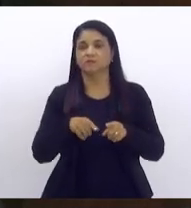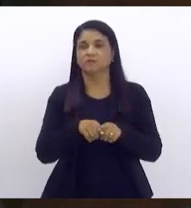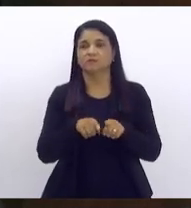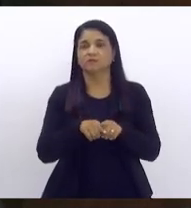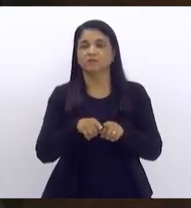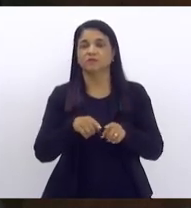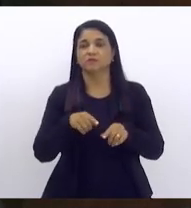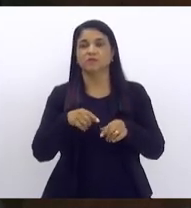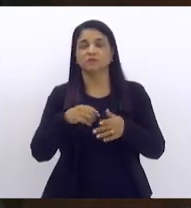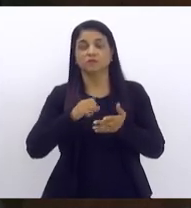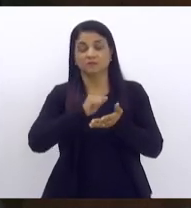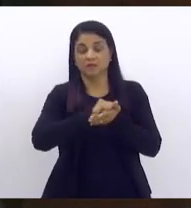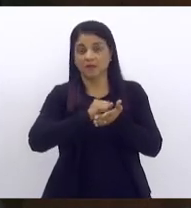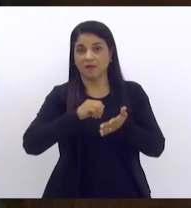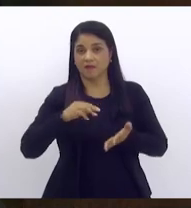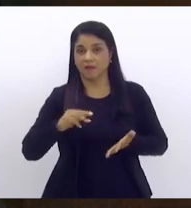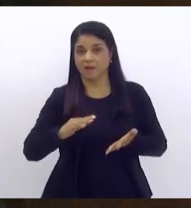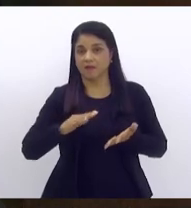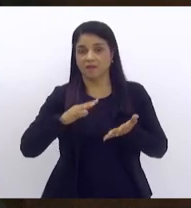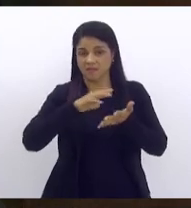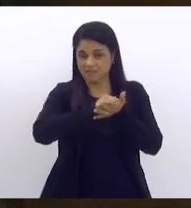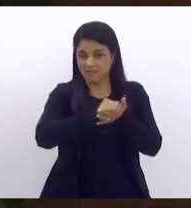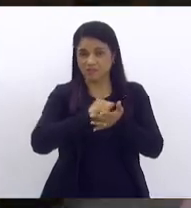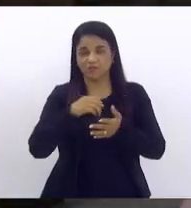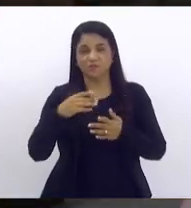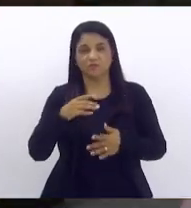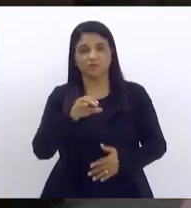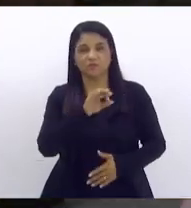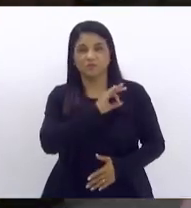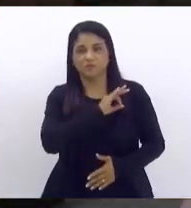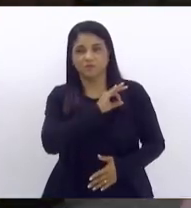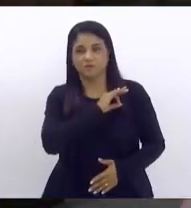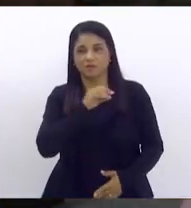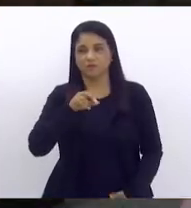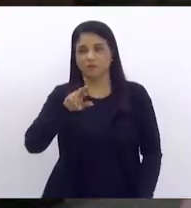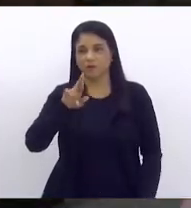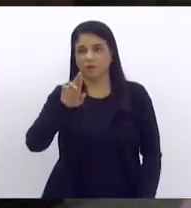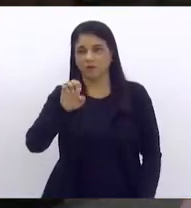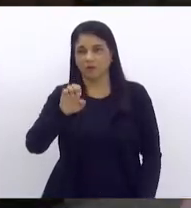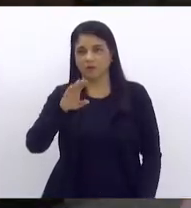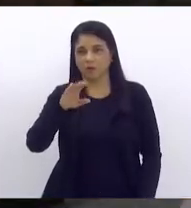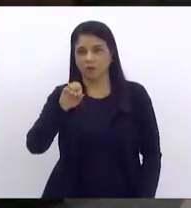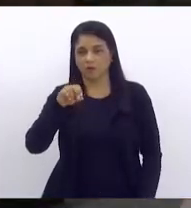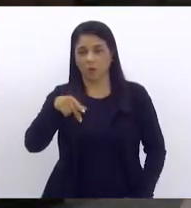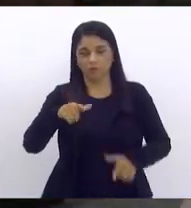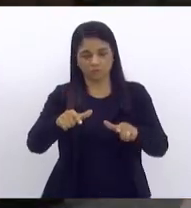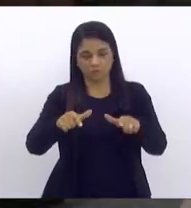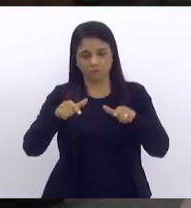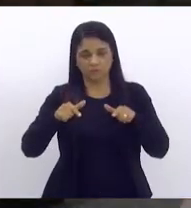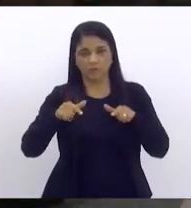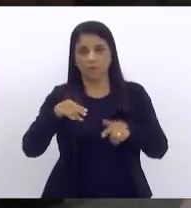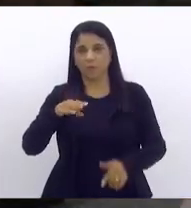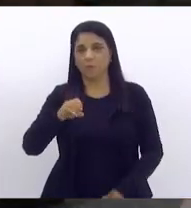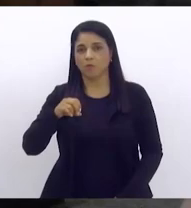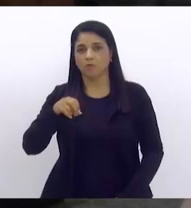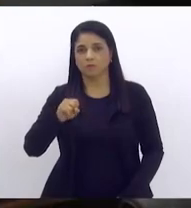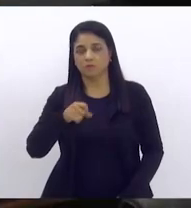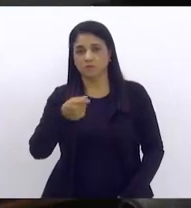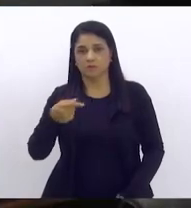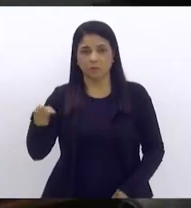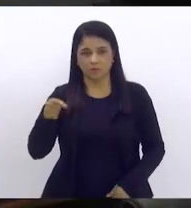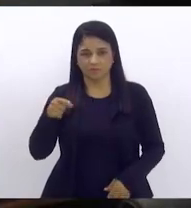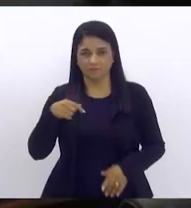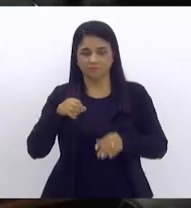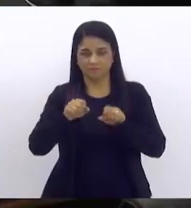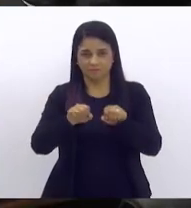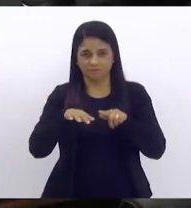dos policiais do RECON, que eu peço uma salva de palma aí e que receba a moção em nome da Assembleia Legislativa. Obrigado, presidente. Registro